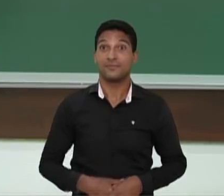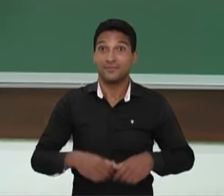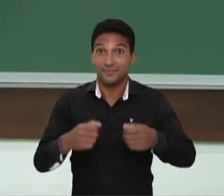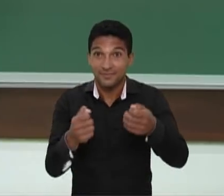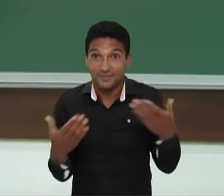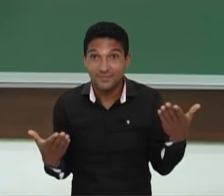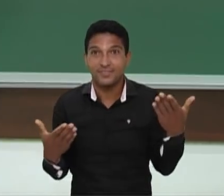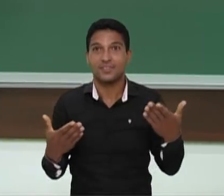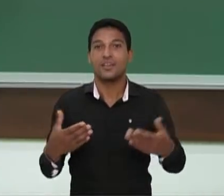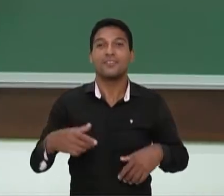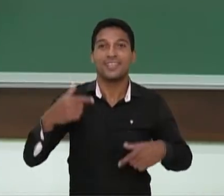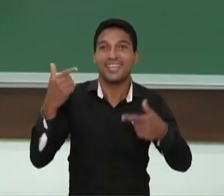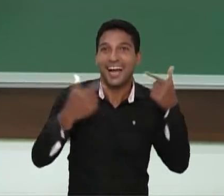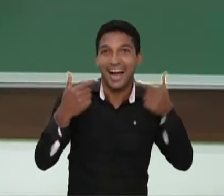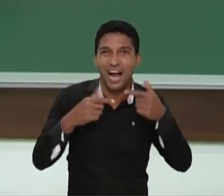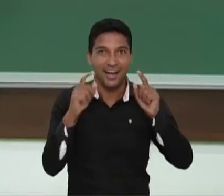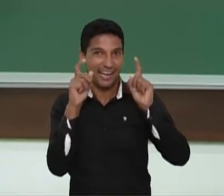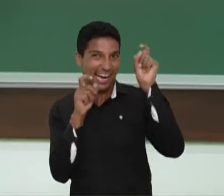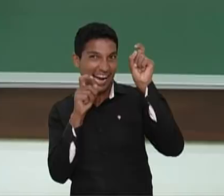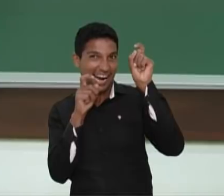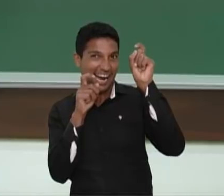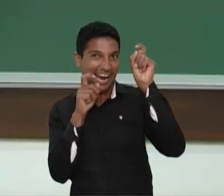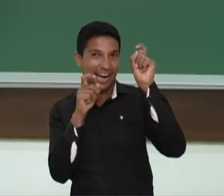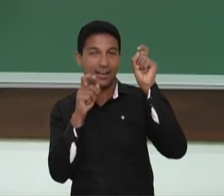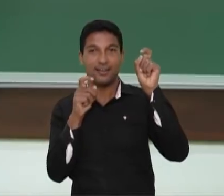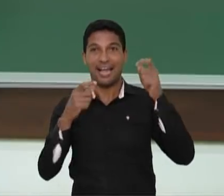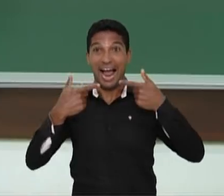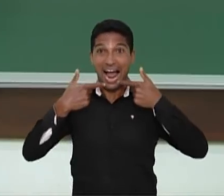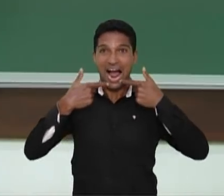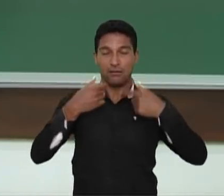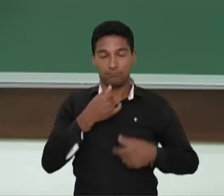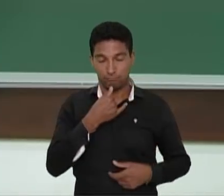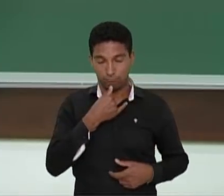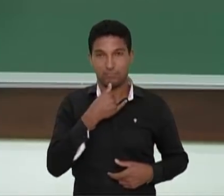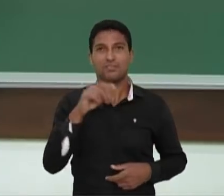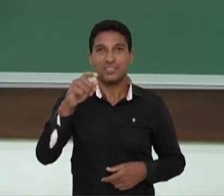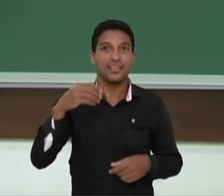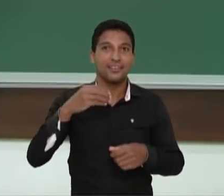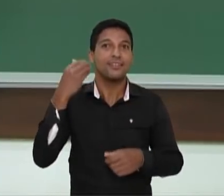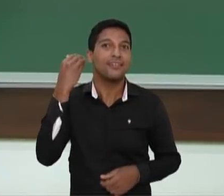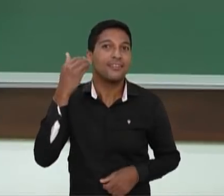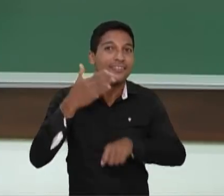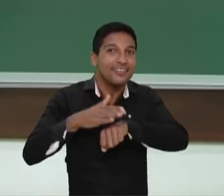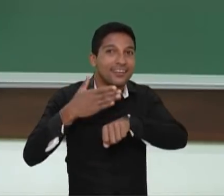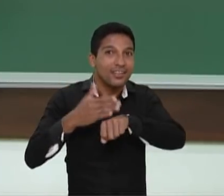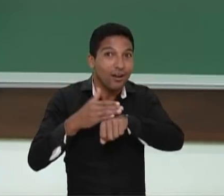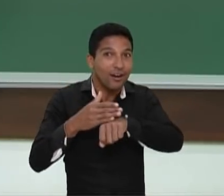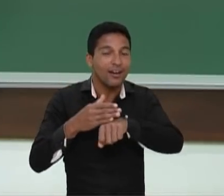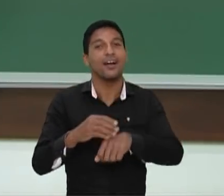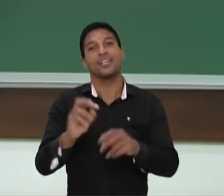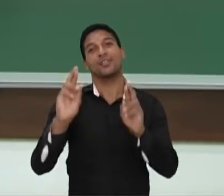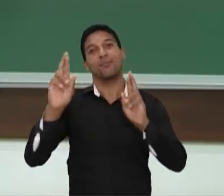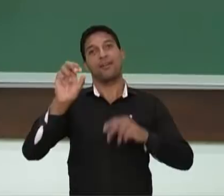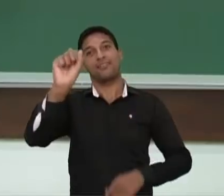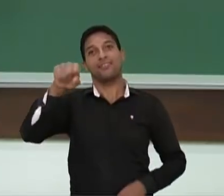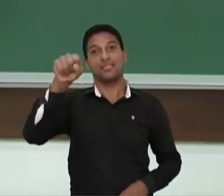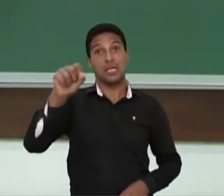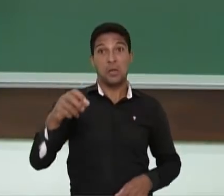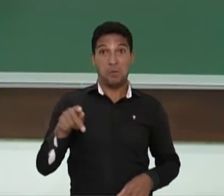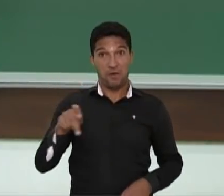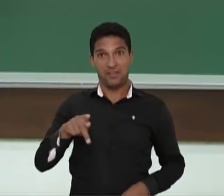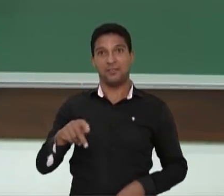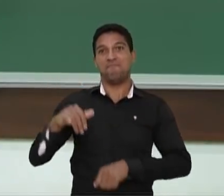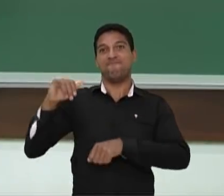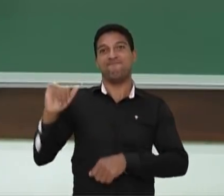E aí, se divertiram? Fizeram bastante caretas, hein? Espero que sim, hein? Porque eu aproveitei aqui. Então